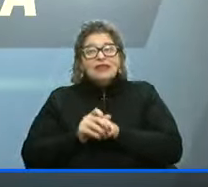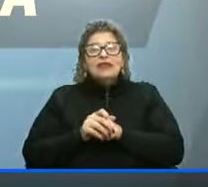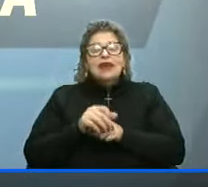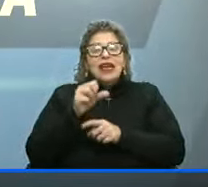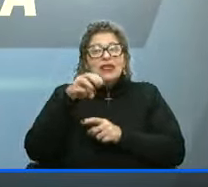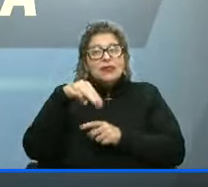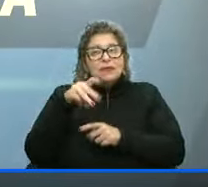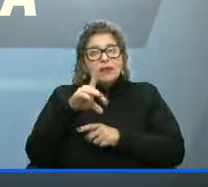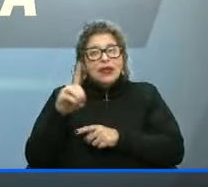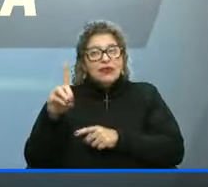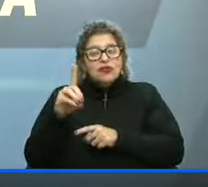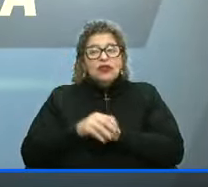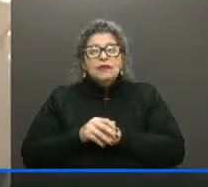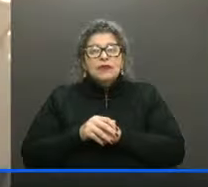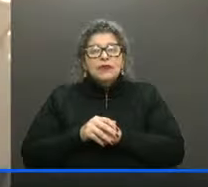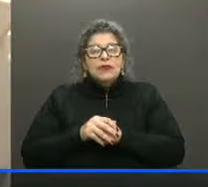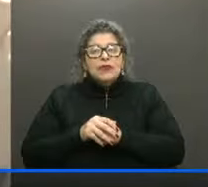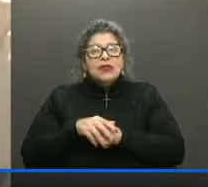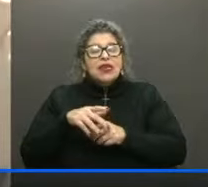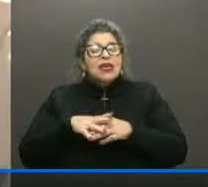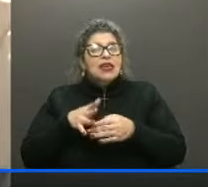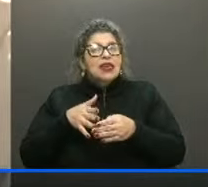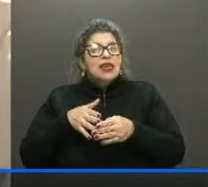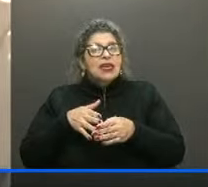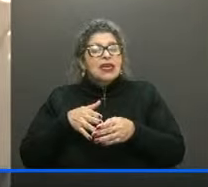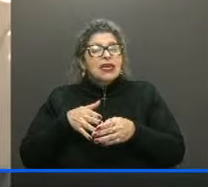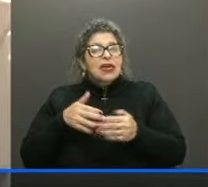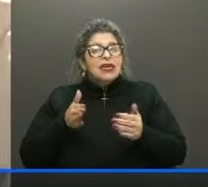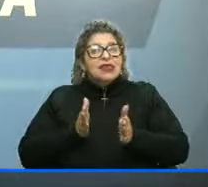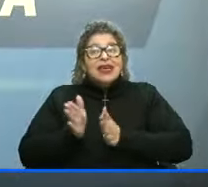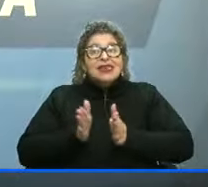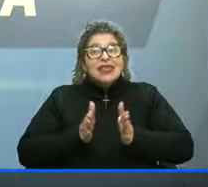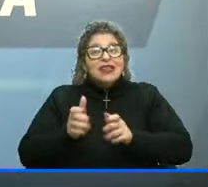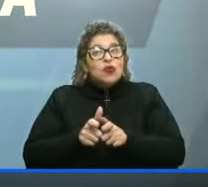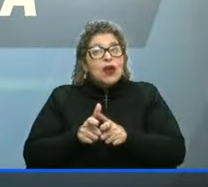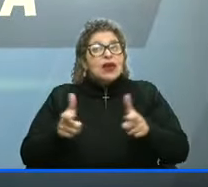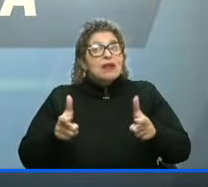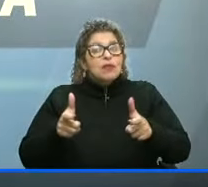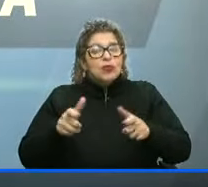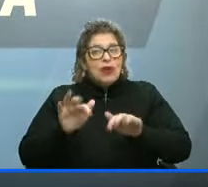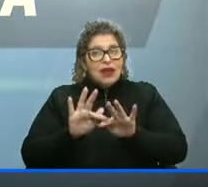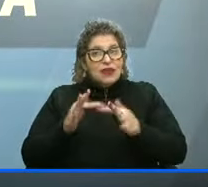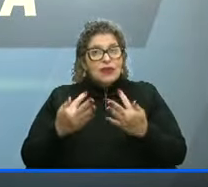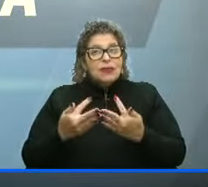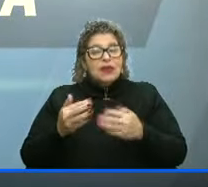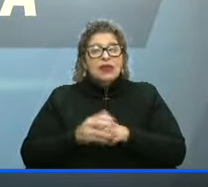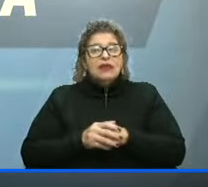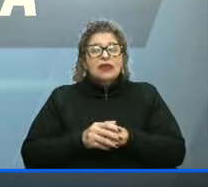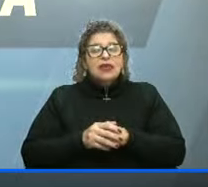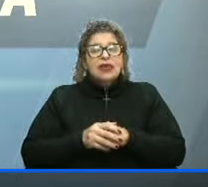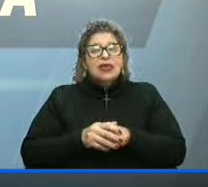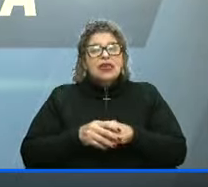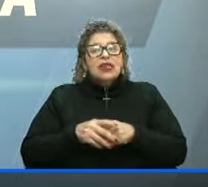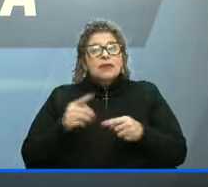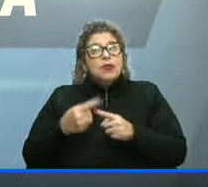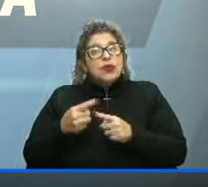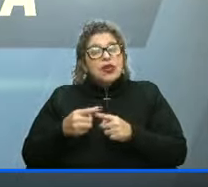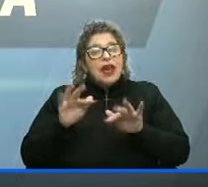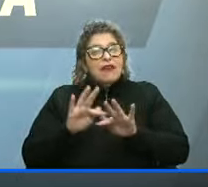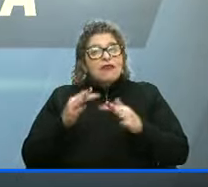tem dado esse acesso amplo, assim, às famílias, né? Em função de que a